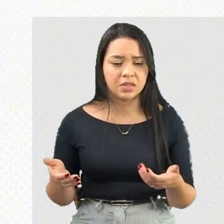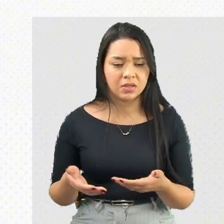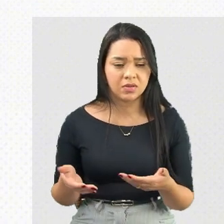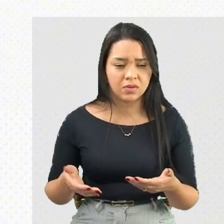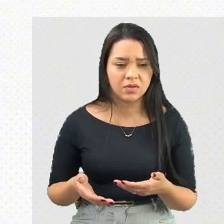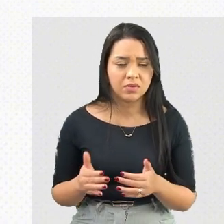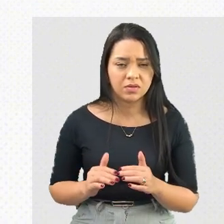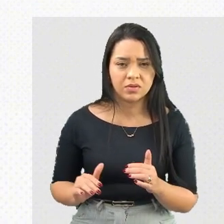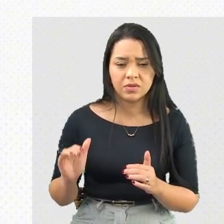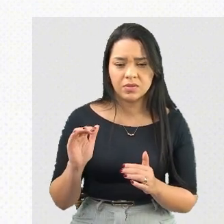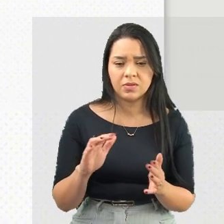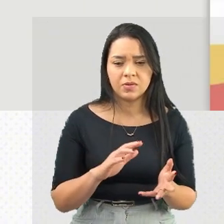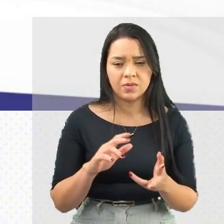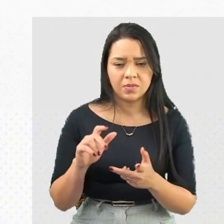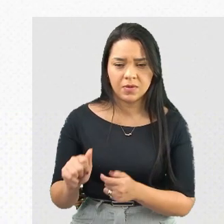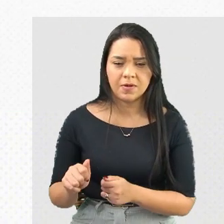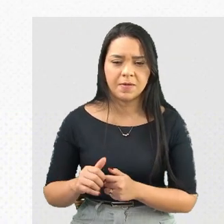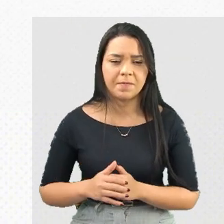em nível global.